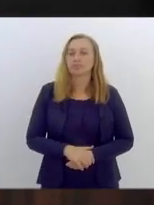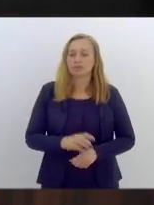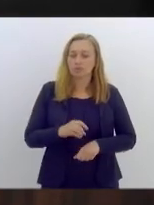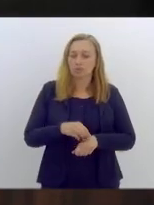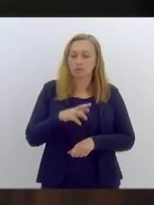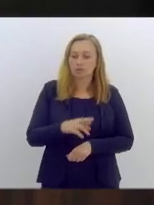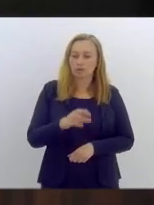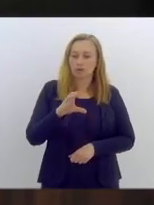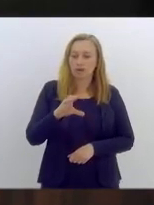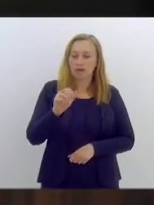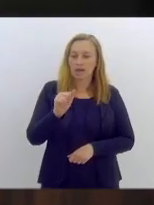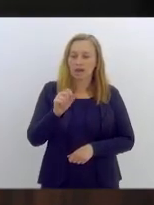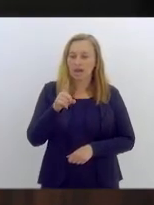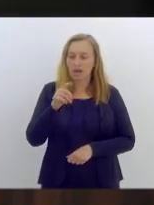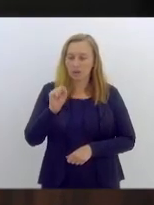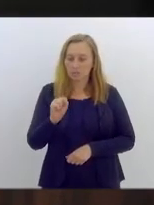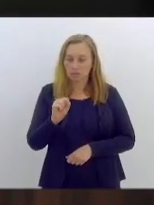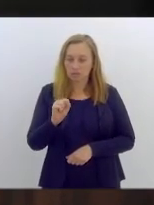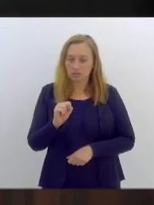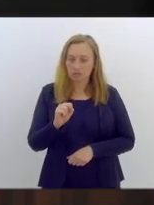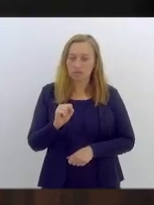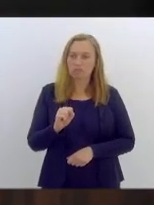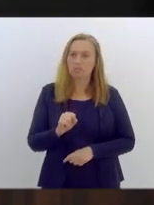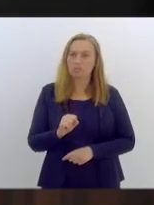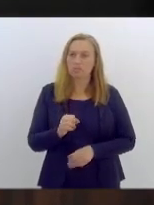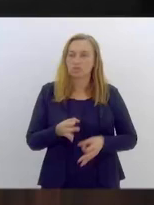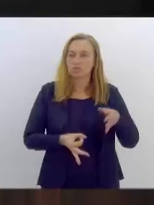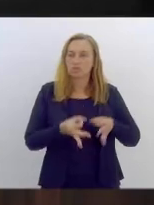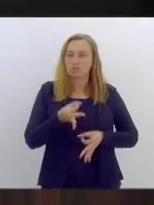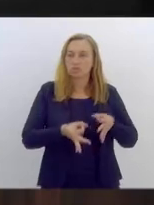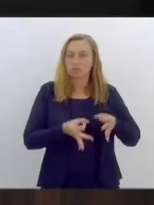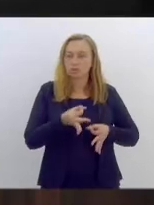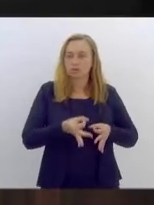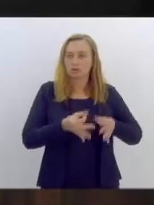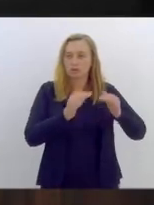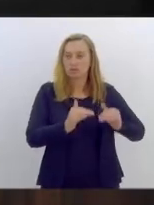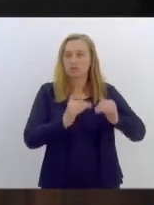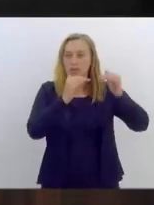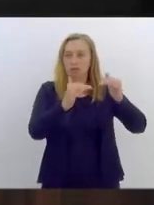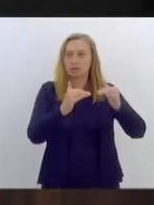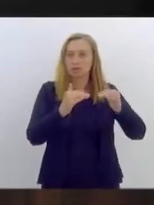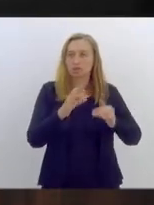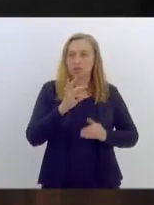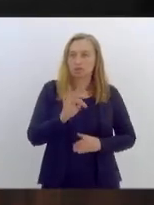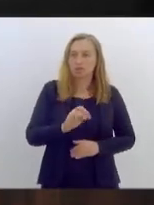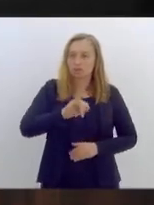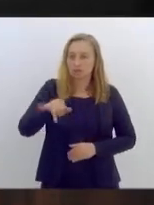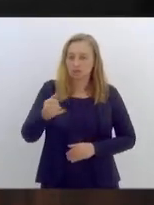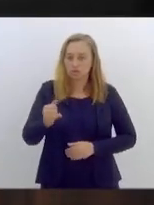doutor Carlos de Oliveira, desembargador do TJ,